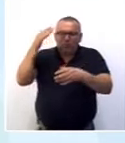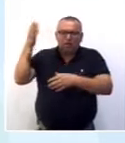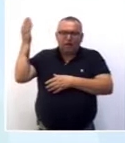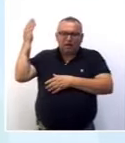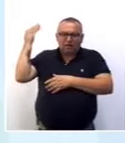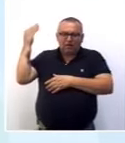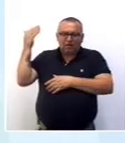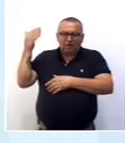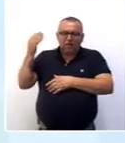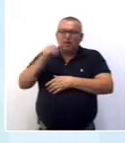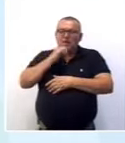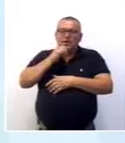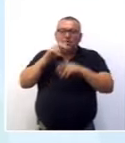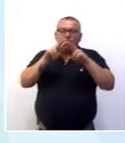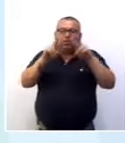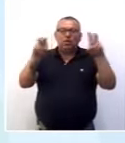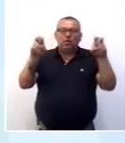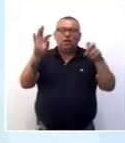nós dissemos temas,